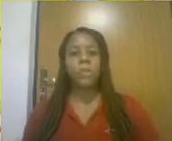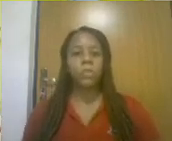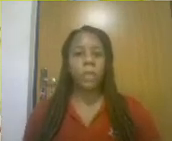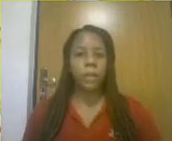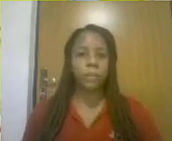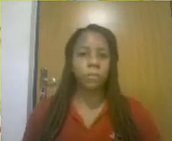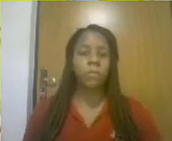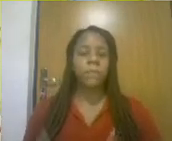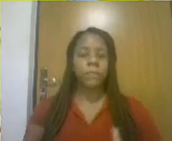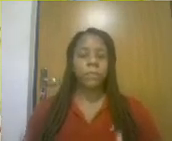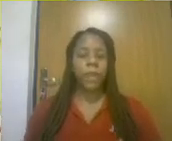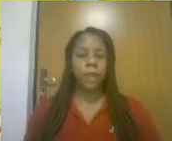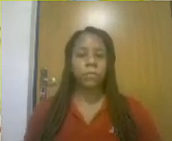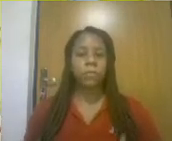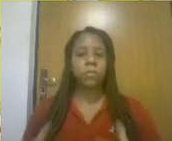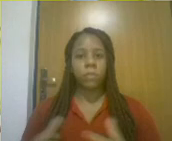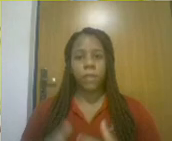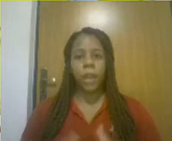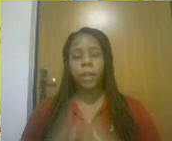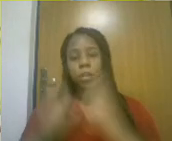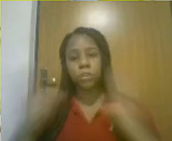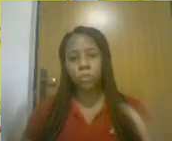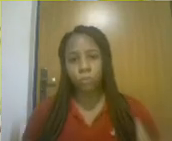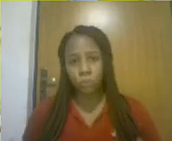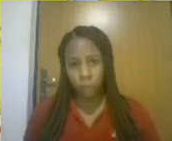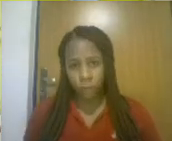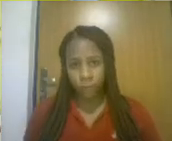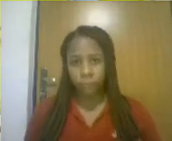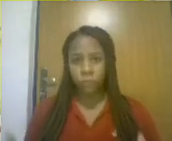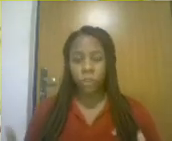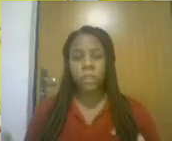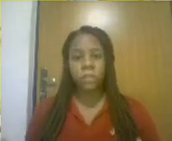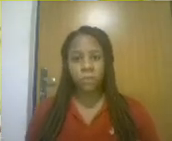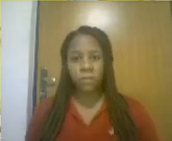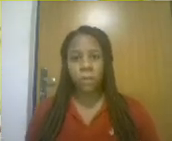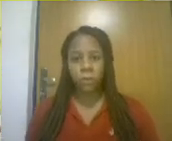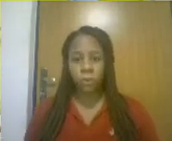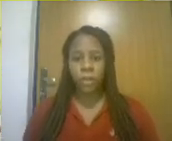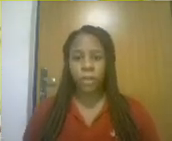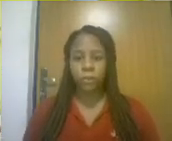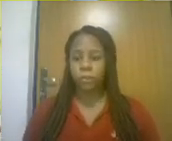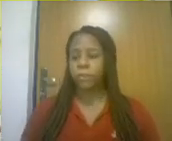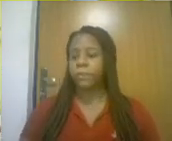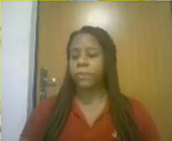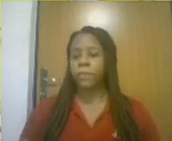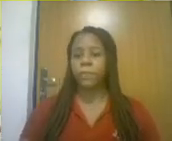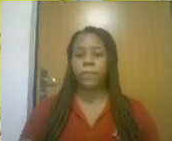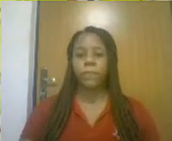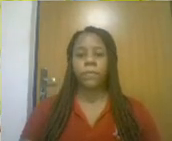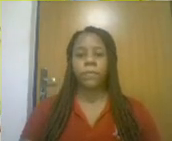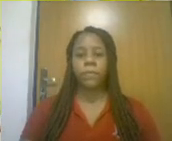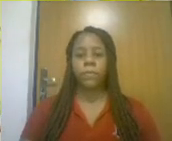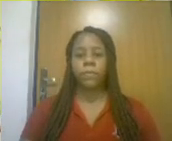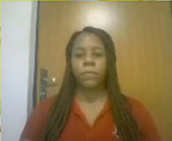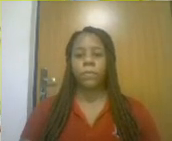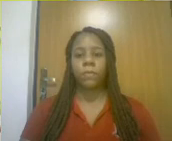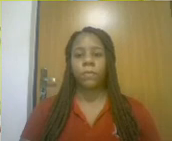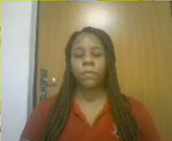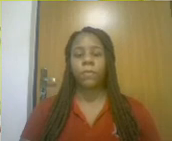criar o seu texto dentro da estrutura de desenvolvimento do texto.